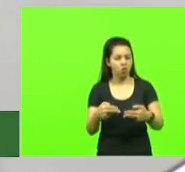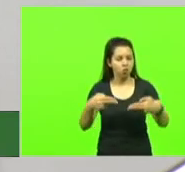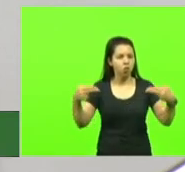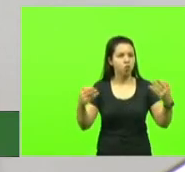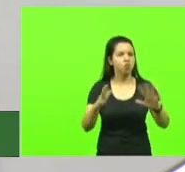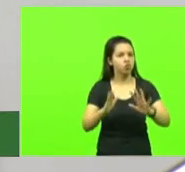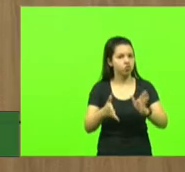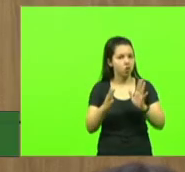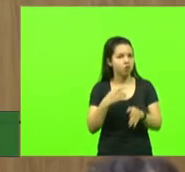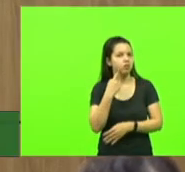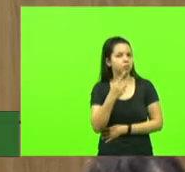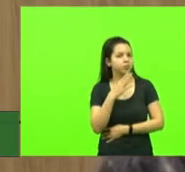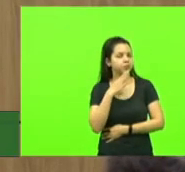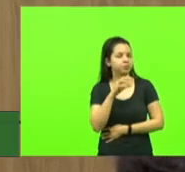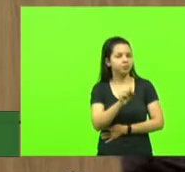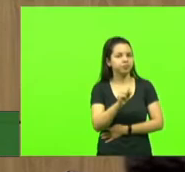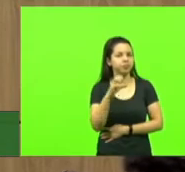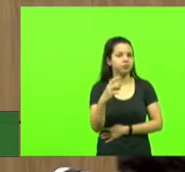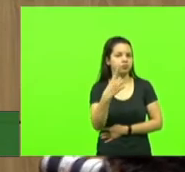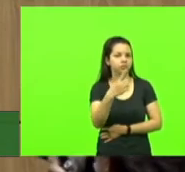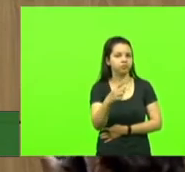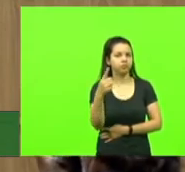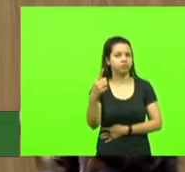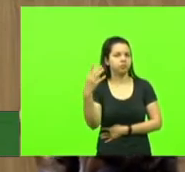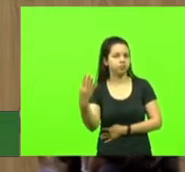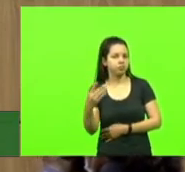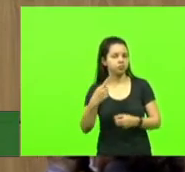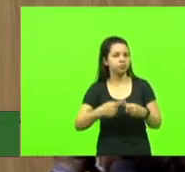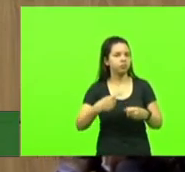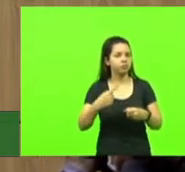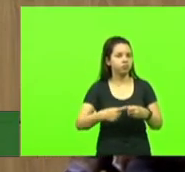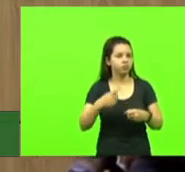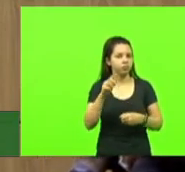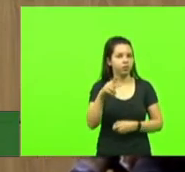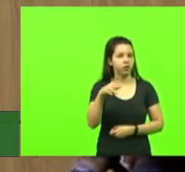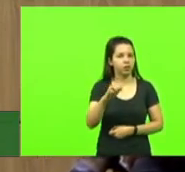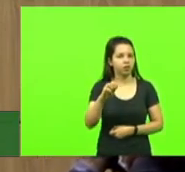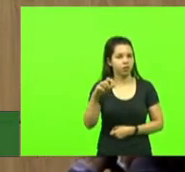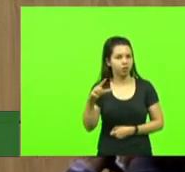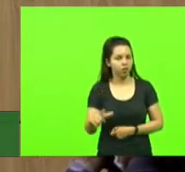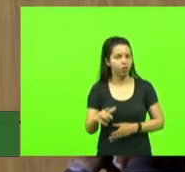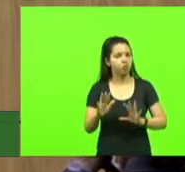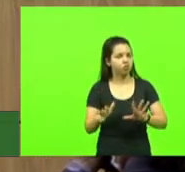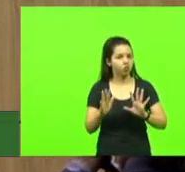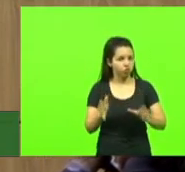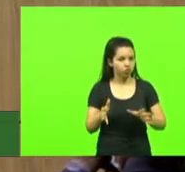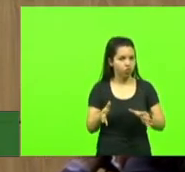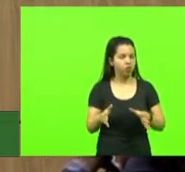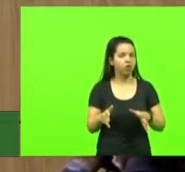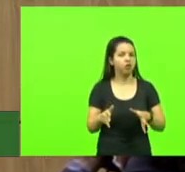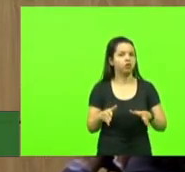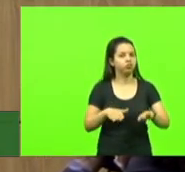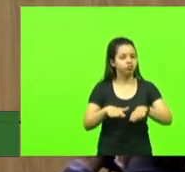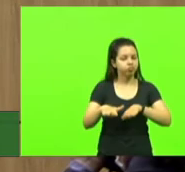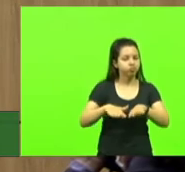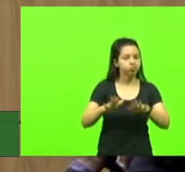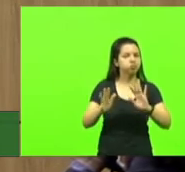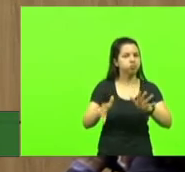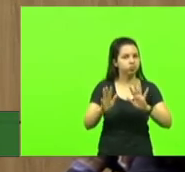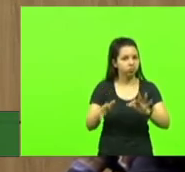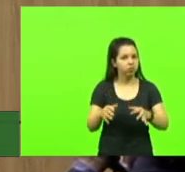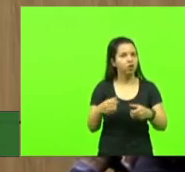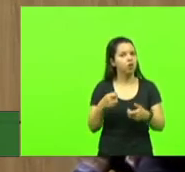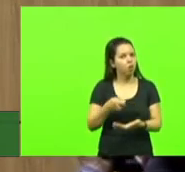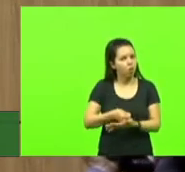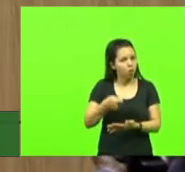Nilson Berlanda, a SC-114 no município de Painel. Acabaram de entregar para trafegabilidade. Eu aqui cobrei,